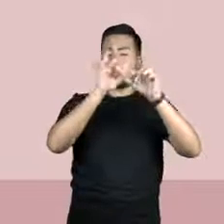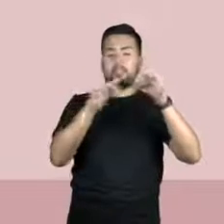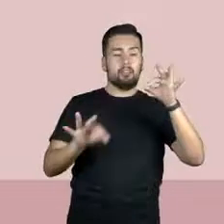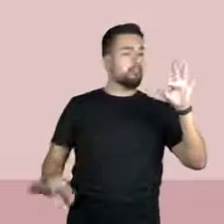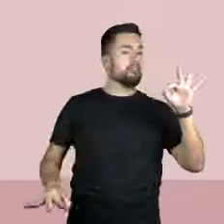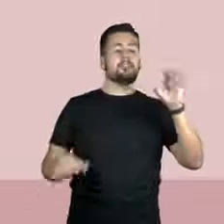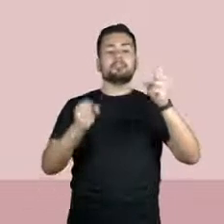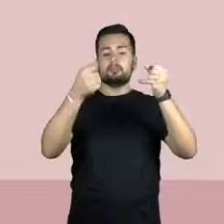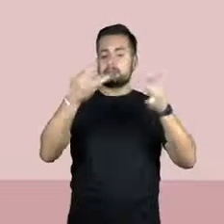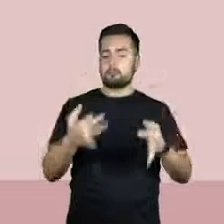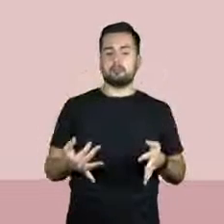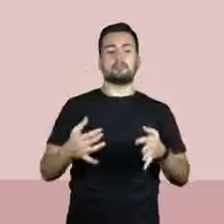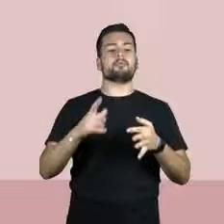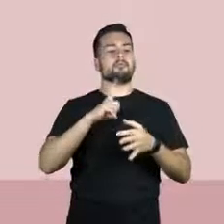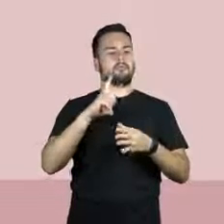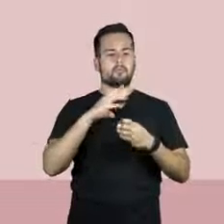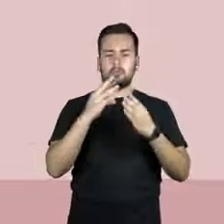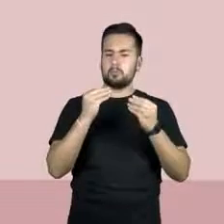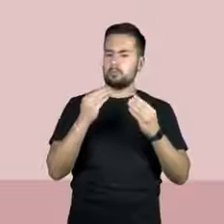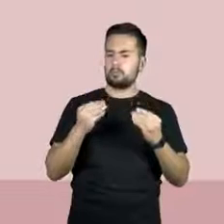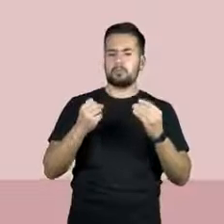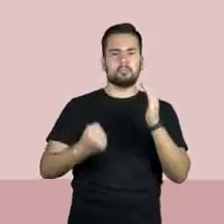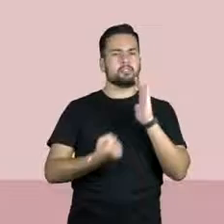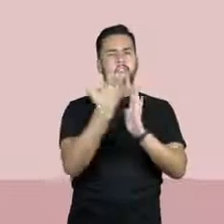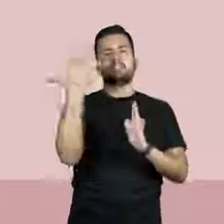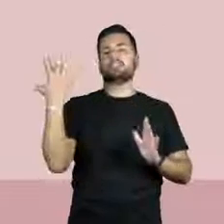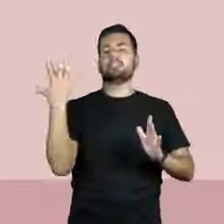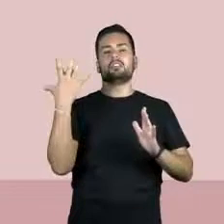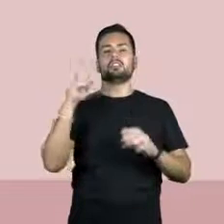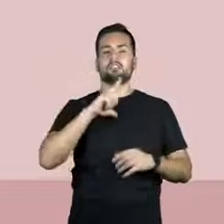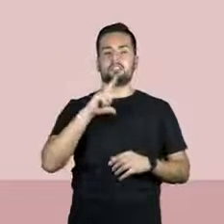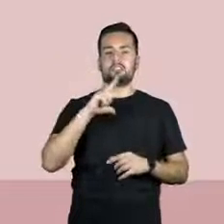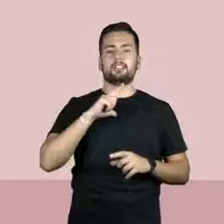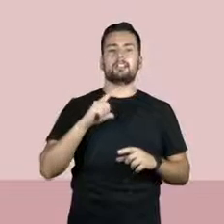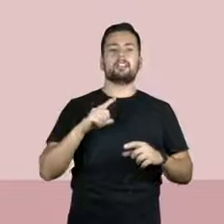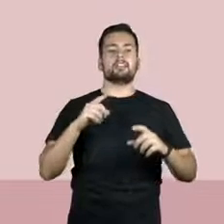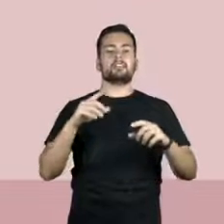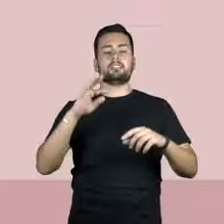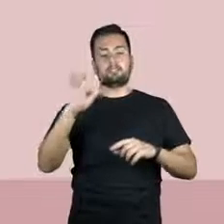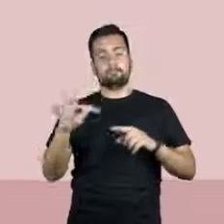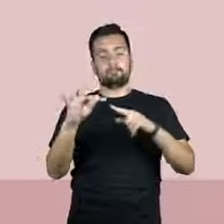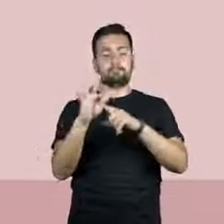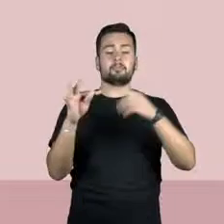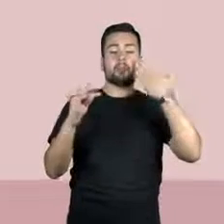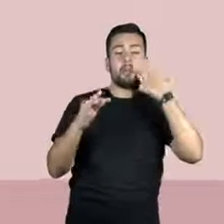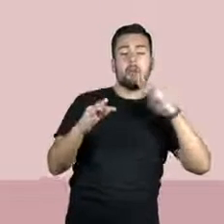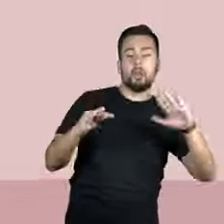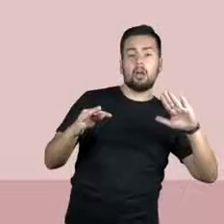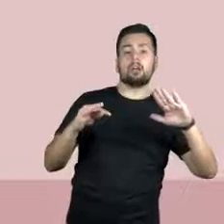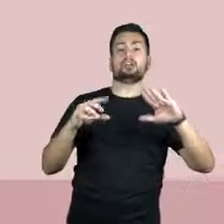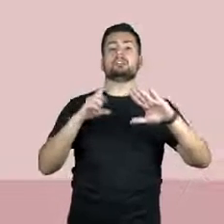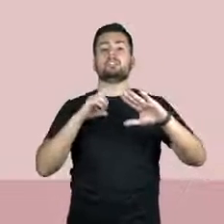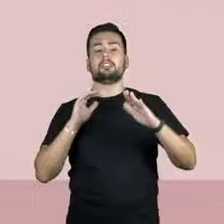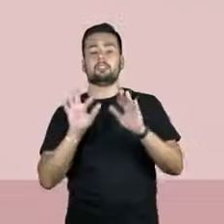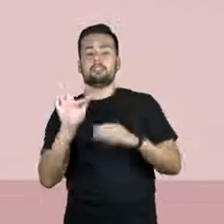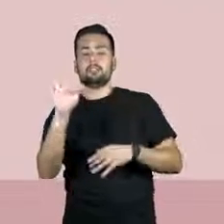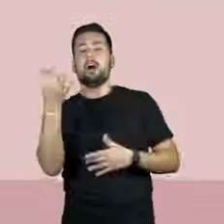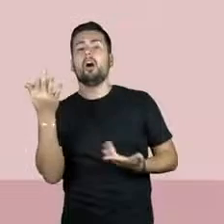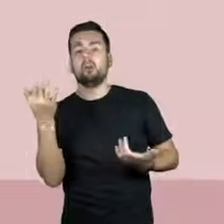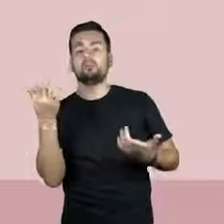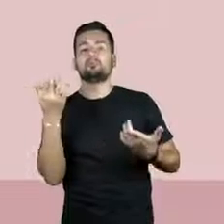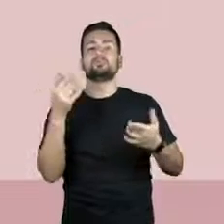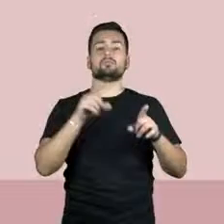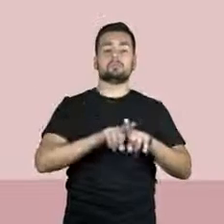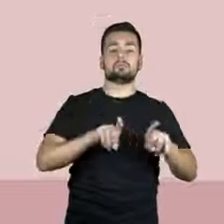talude. Existem muitas definições, inclusive, que versam sobre taludes naturais, taludes artificiais, encostas e tudo mais,